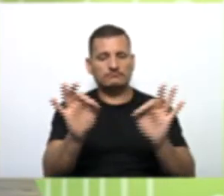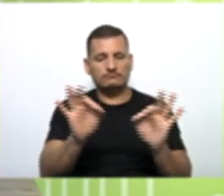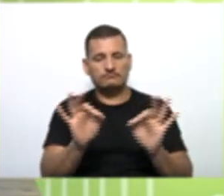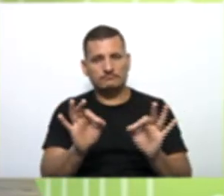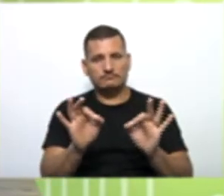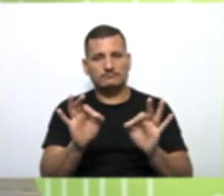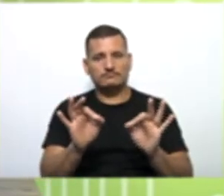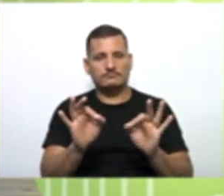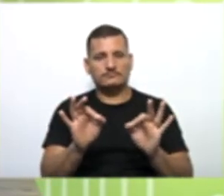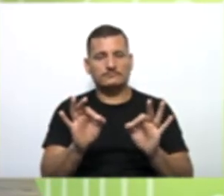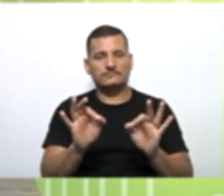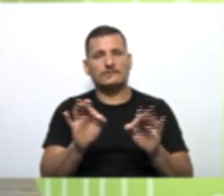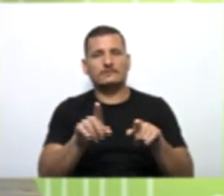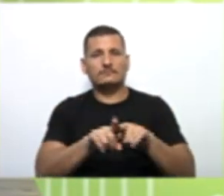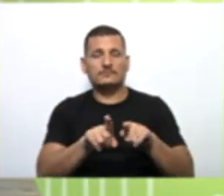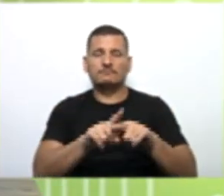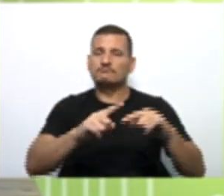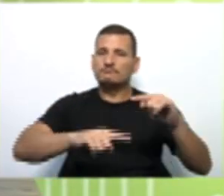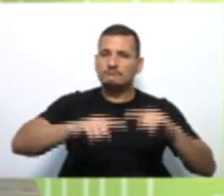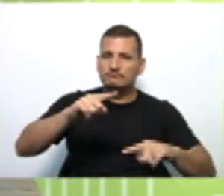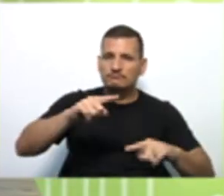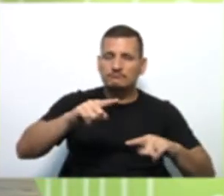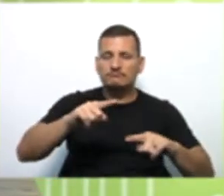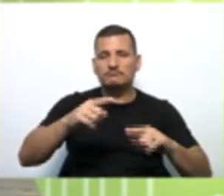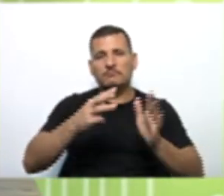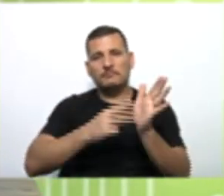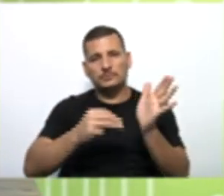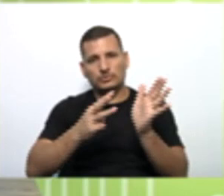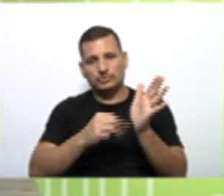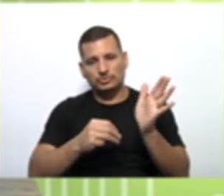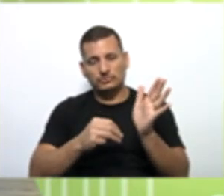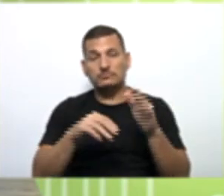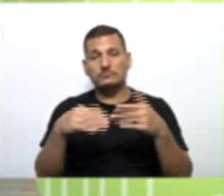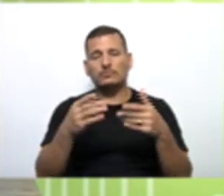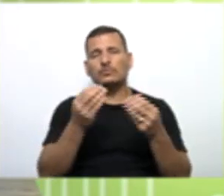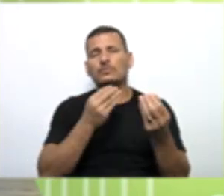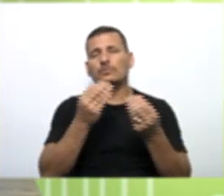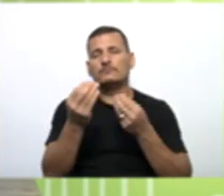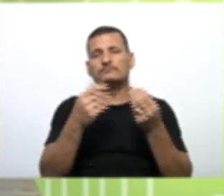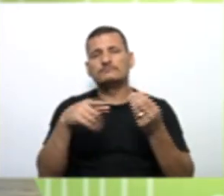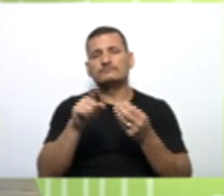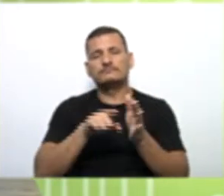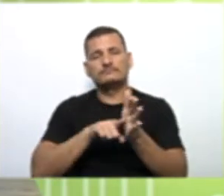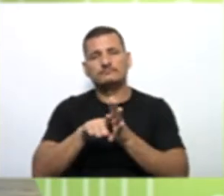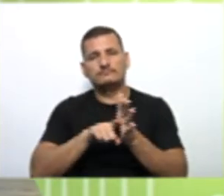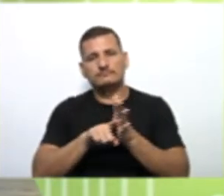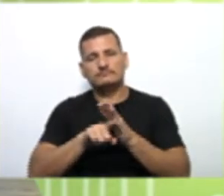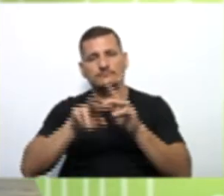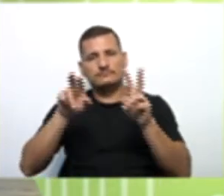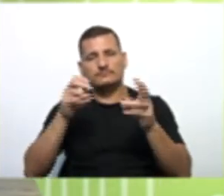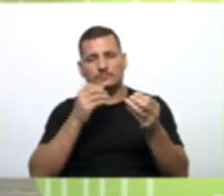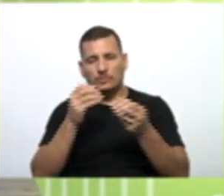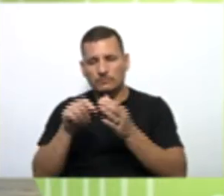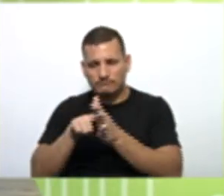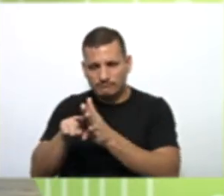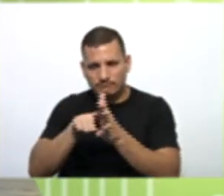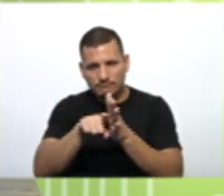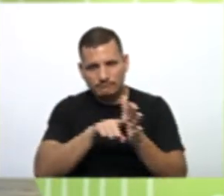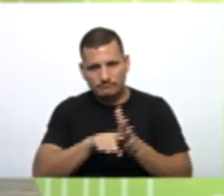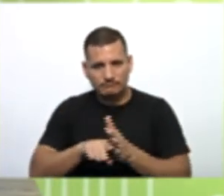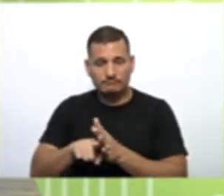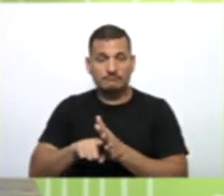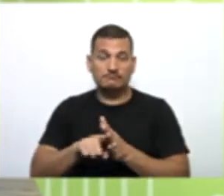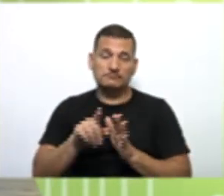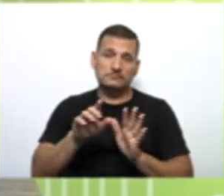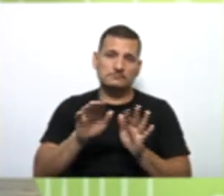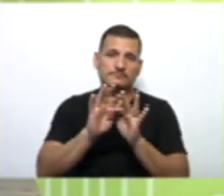também os instrumentos e a metodologia. Então, como é que vocês vão pesquisar esse tema? Como é que vocês vão investigar esse tema? É uma